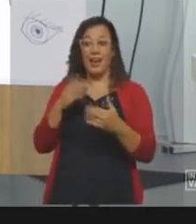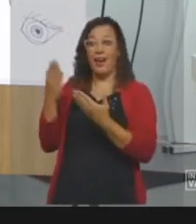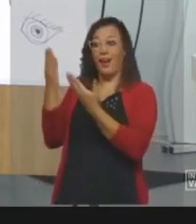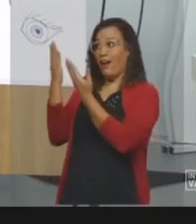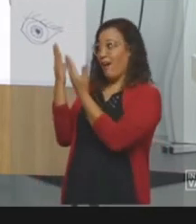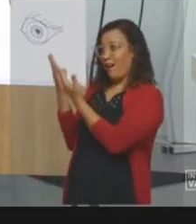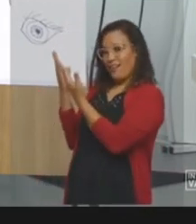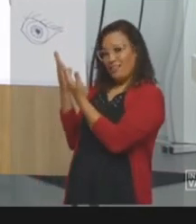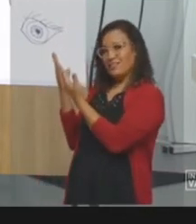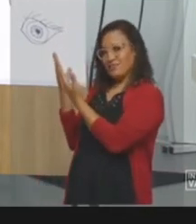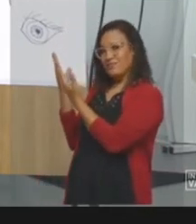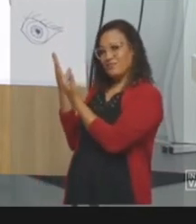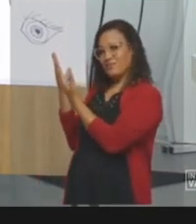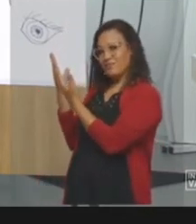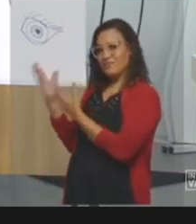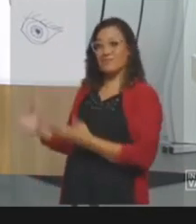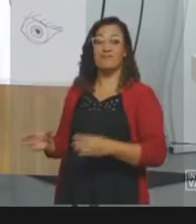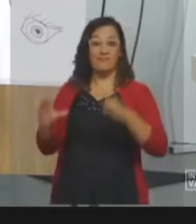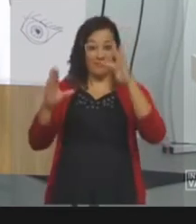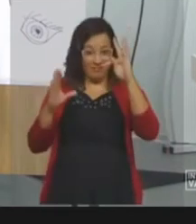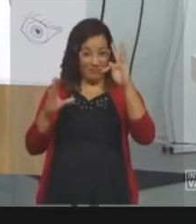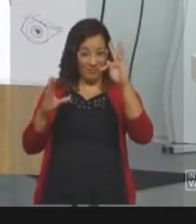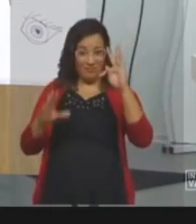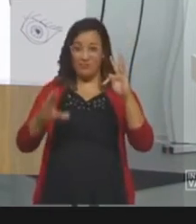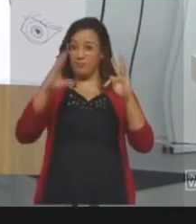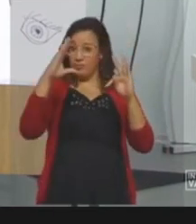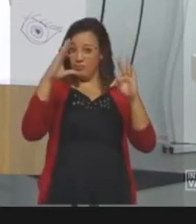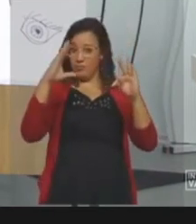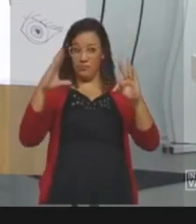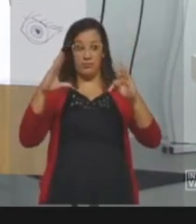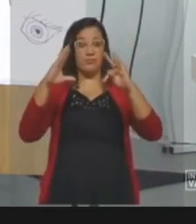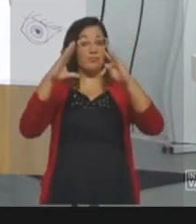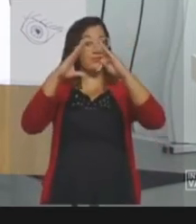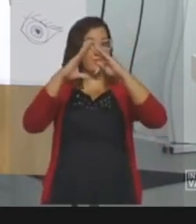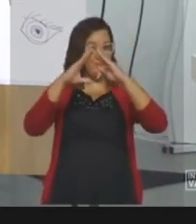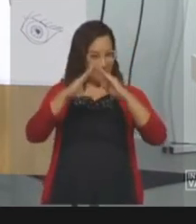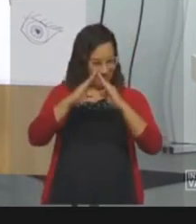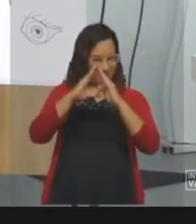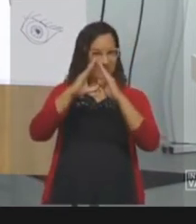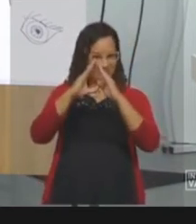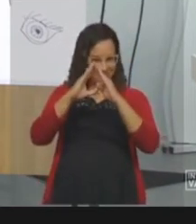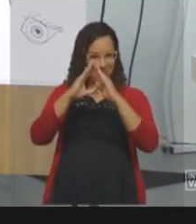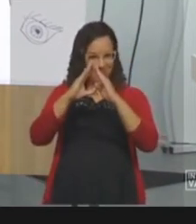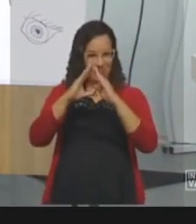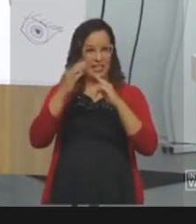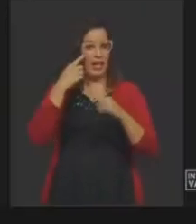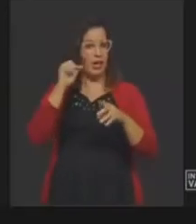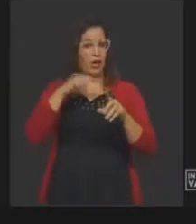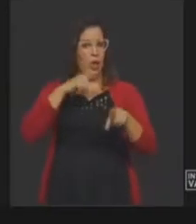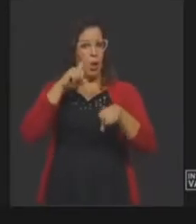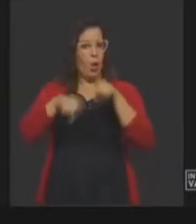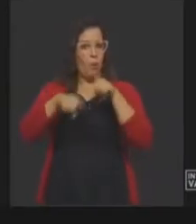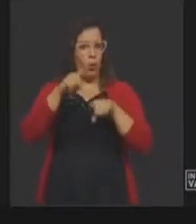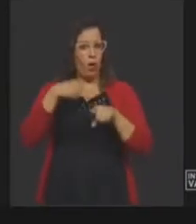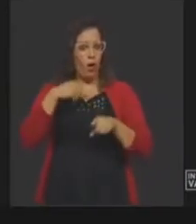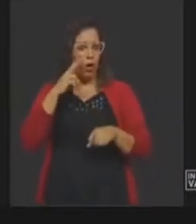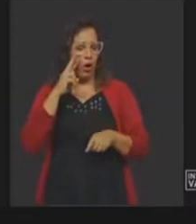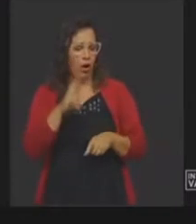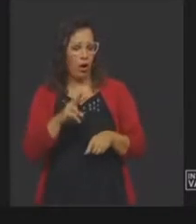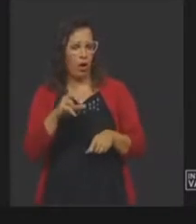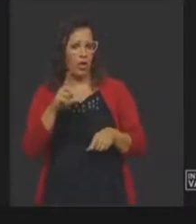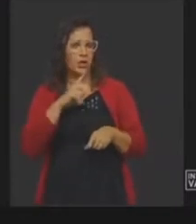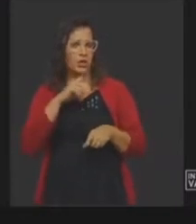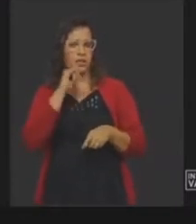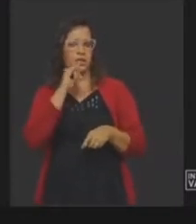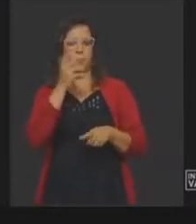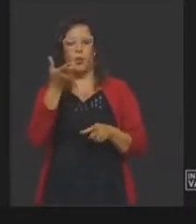esse símbolo aqui, ó. Até pouco tempo era obrigatório, quando o produto tinha um transgênico, ou seja, um